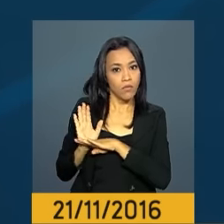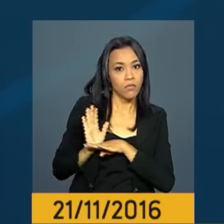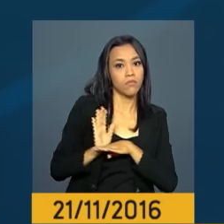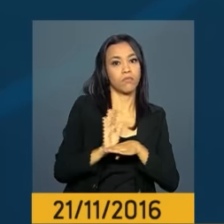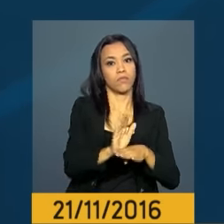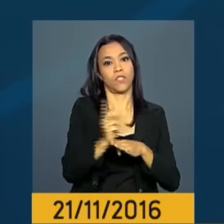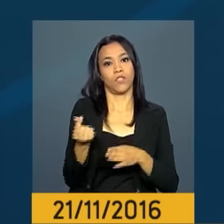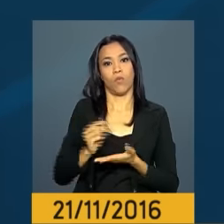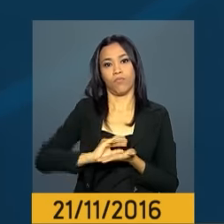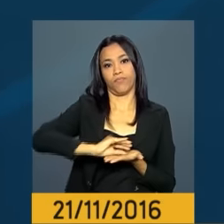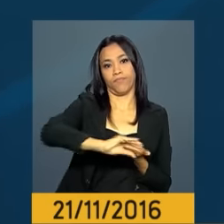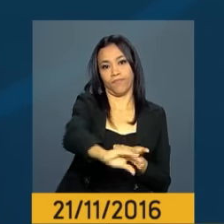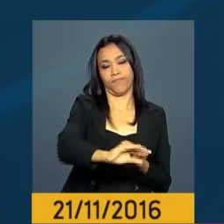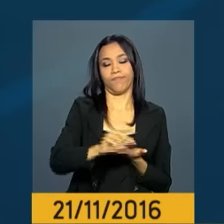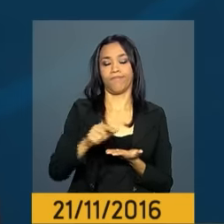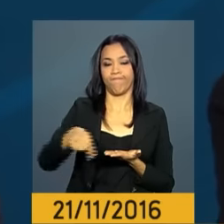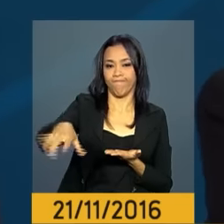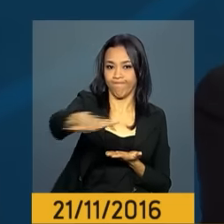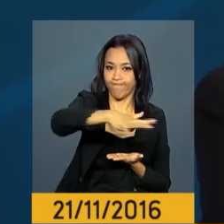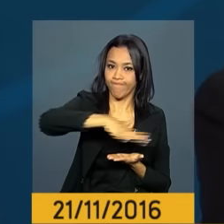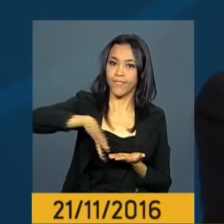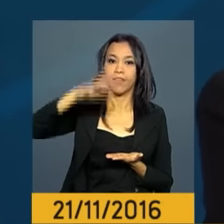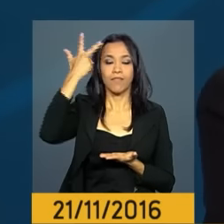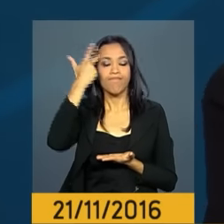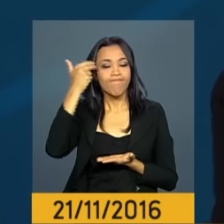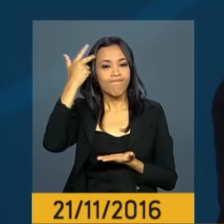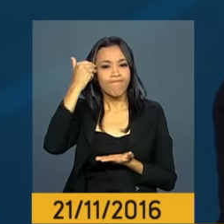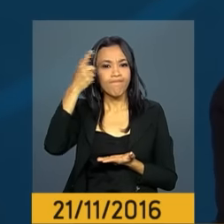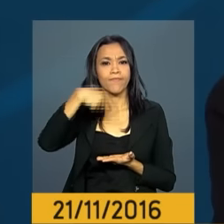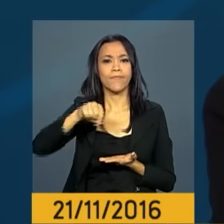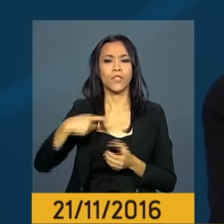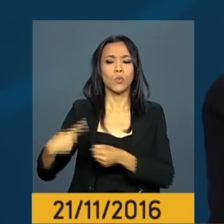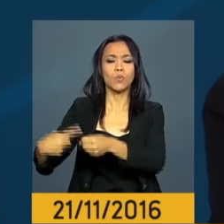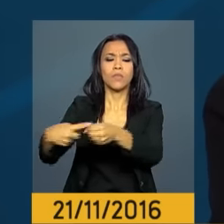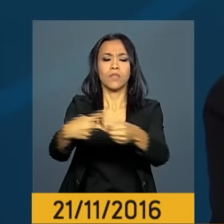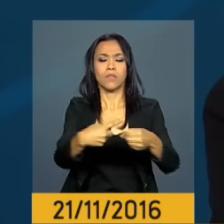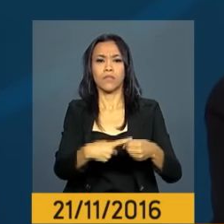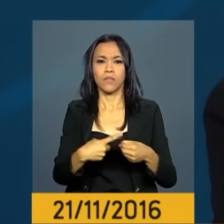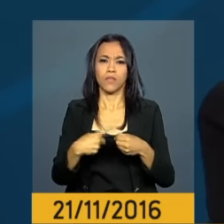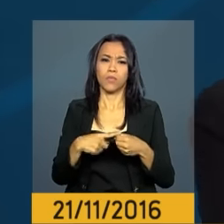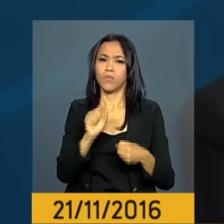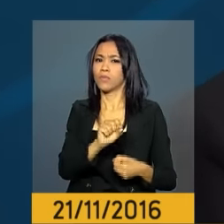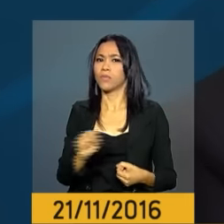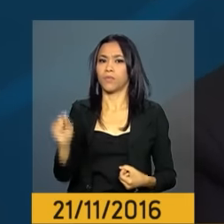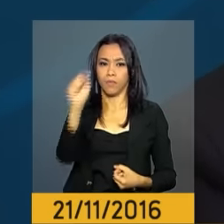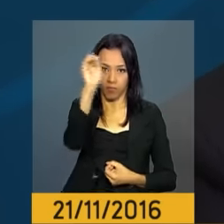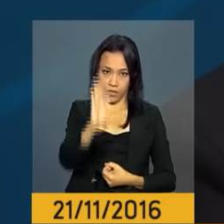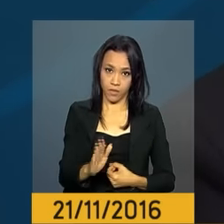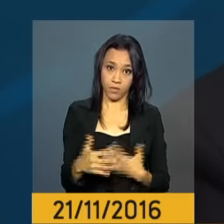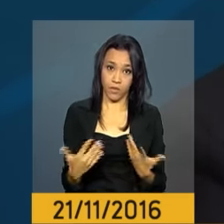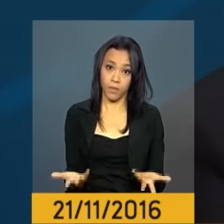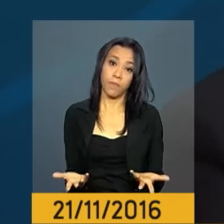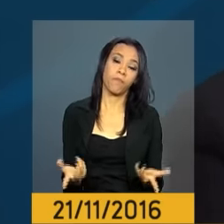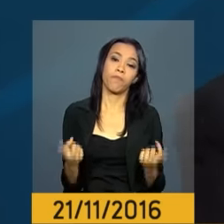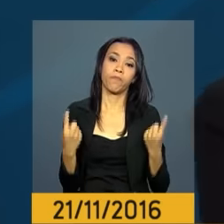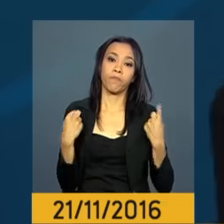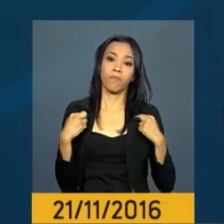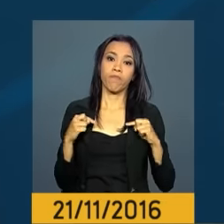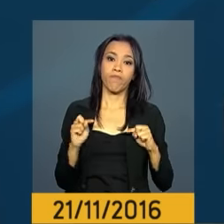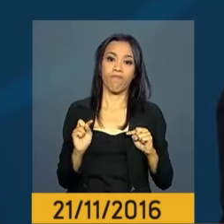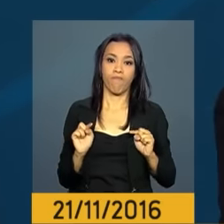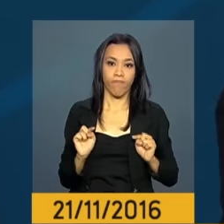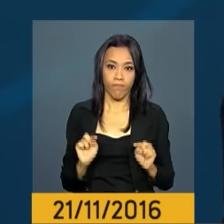digamos assim, tornar mais tranquilos os municípios de todo o Brasil. Mas também não ficamos